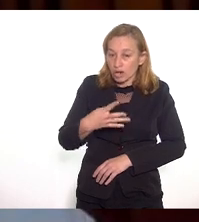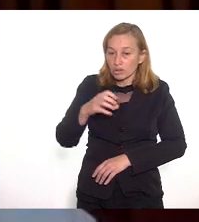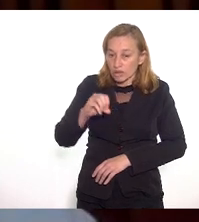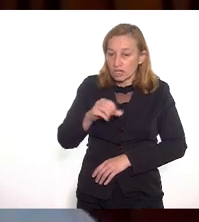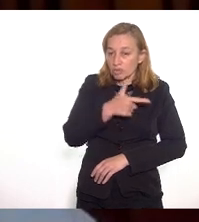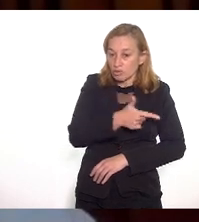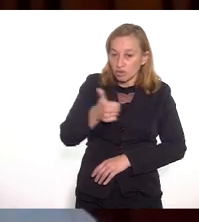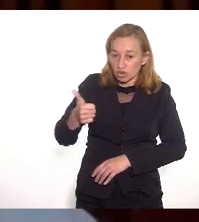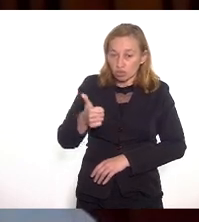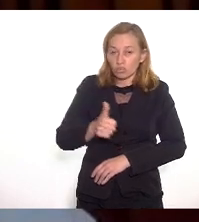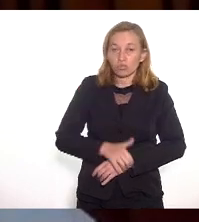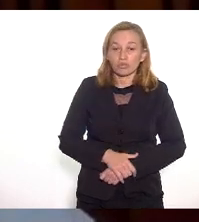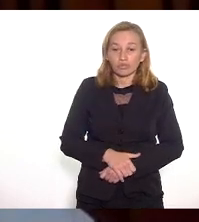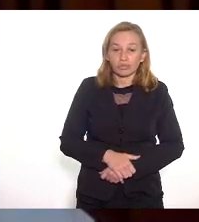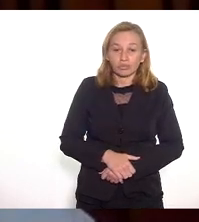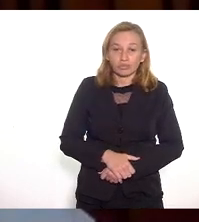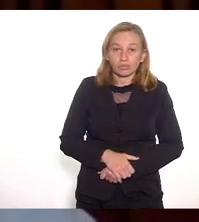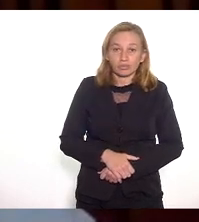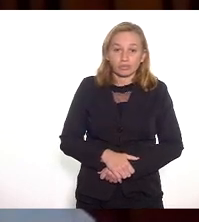2021.